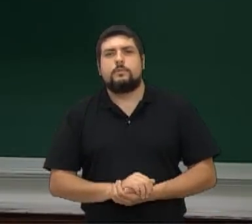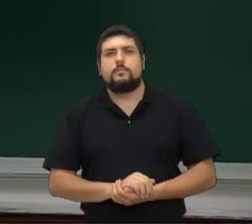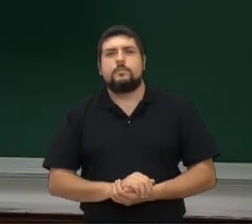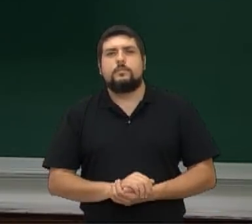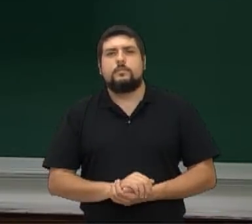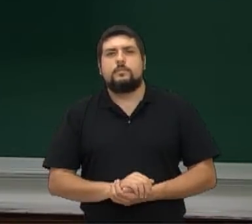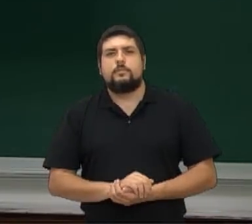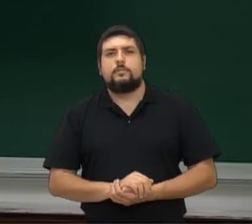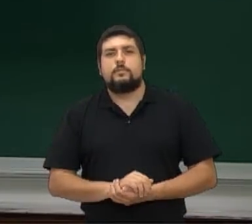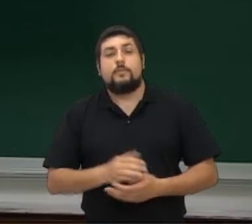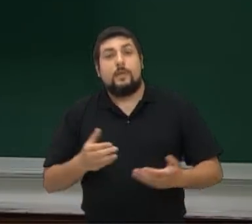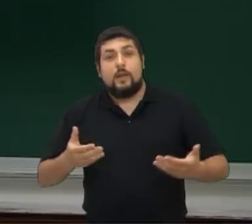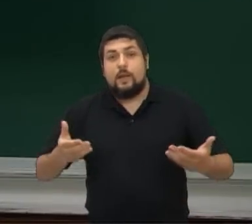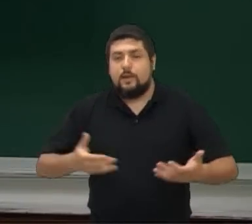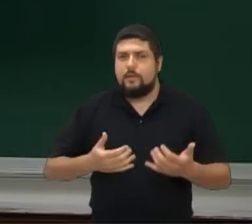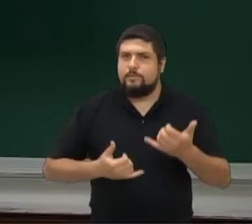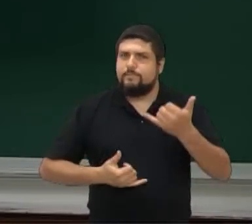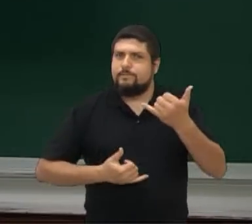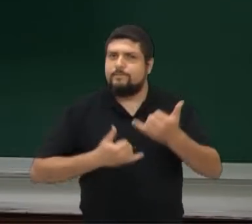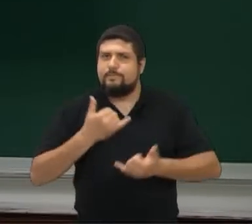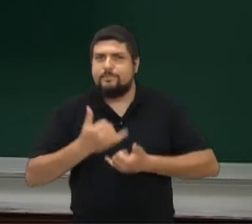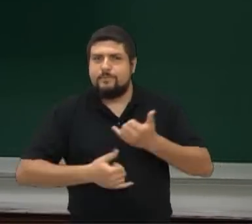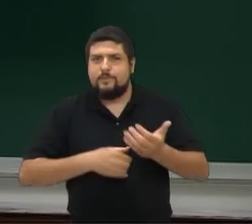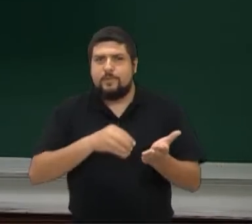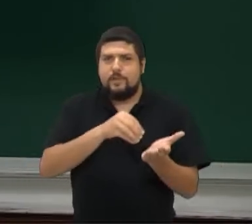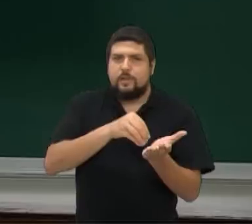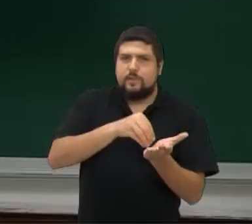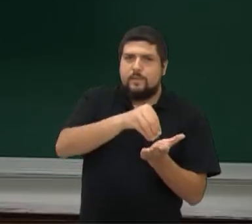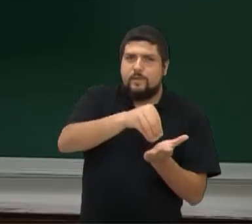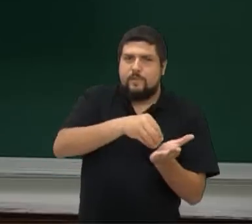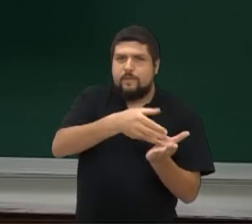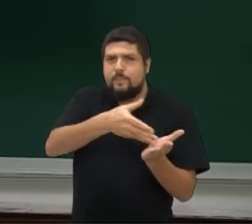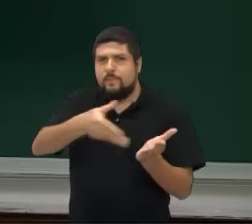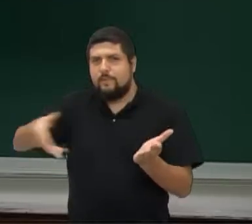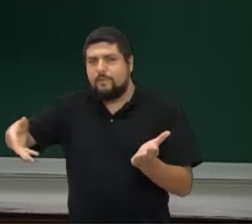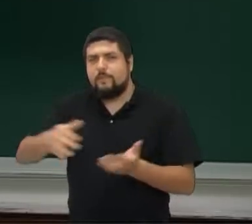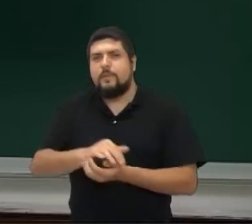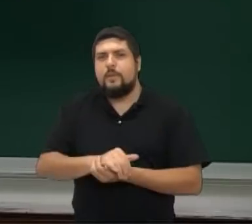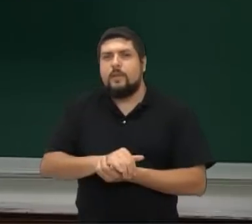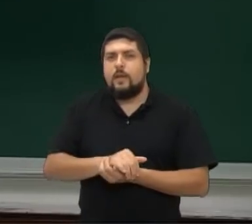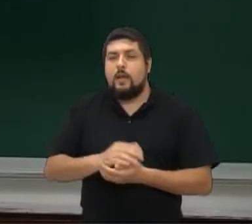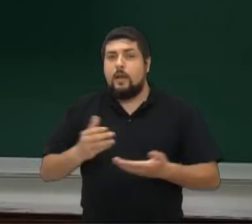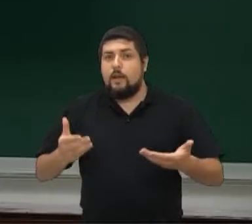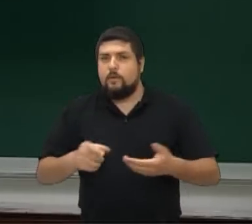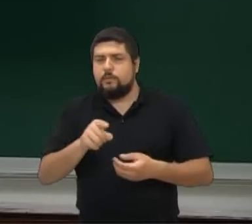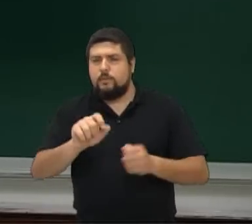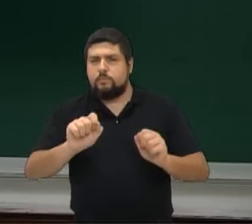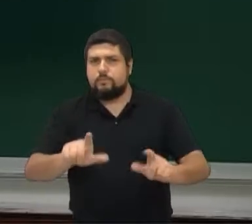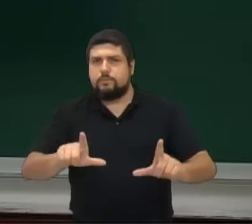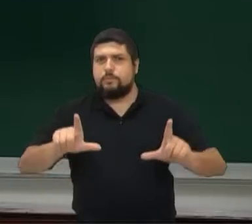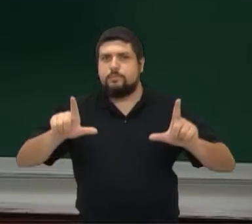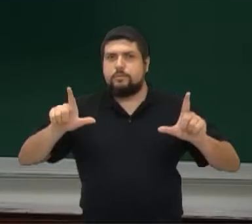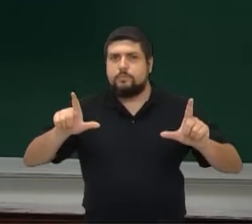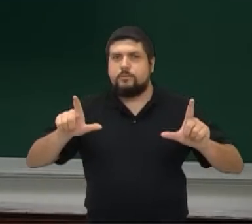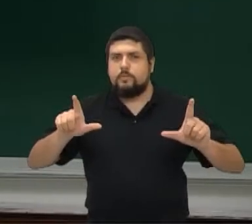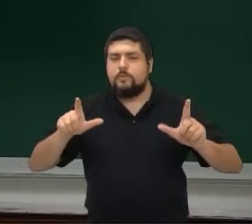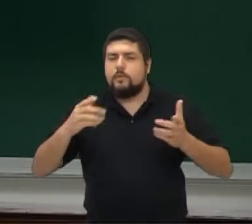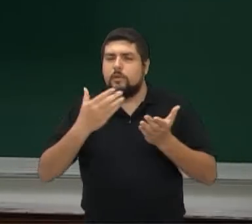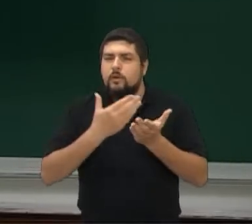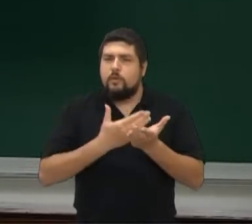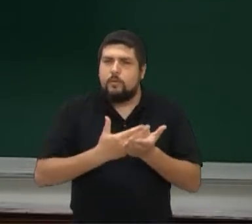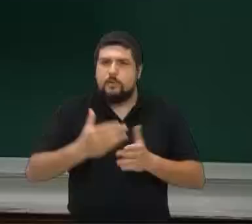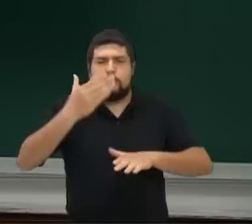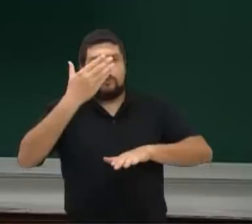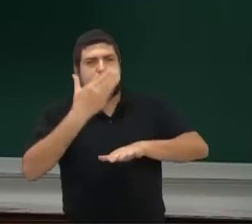temos o nosso Matific, ok? Acessem a plataforma de vocês, tá? Para a gente começar a jogar.